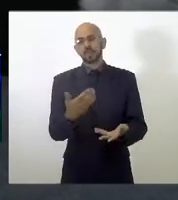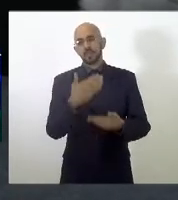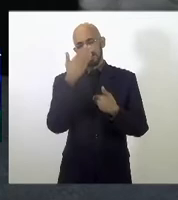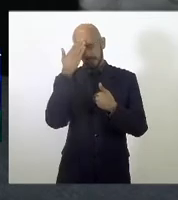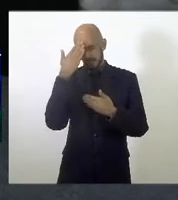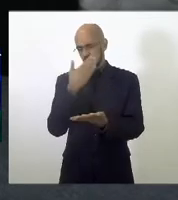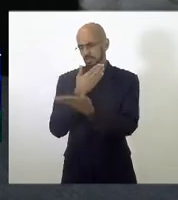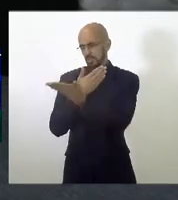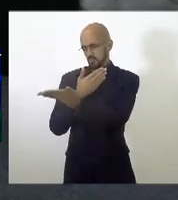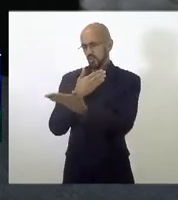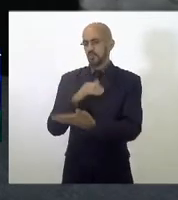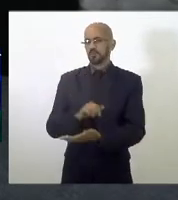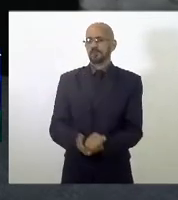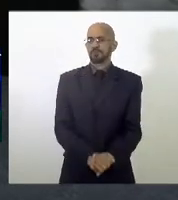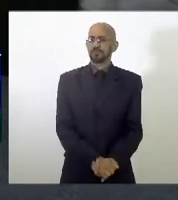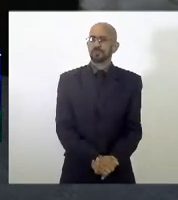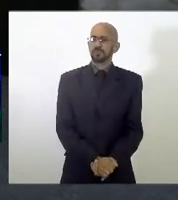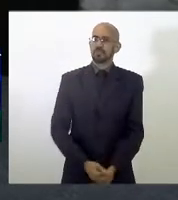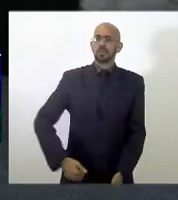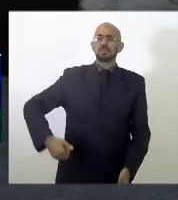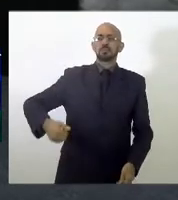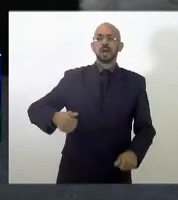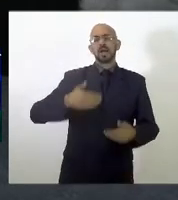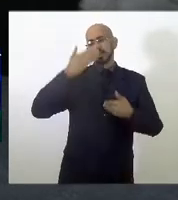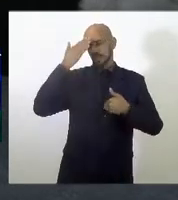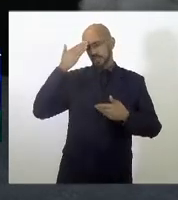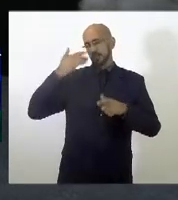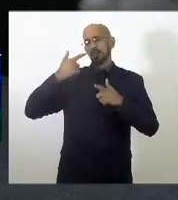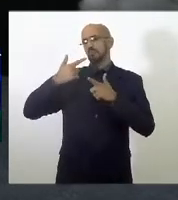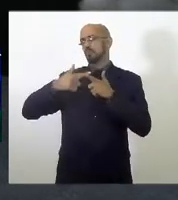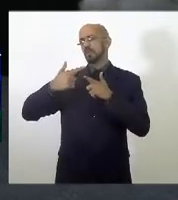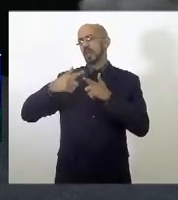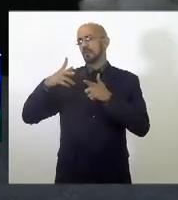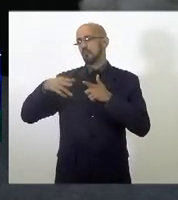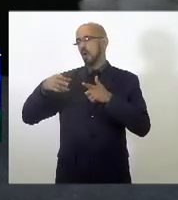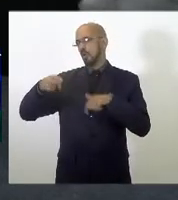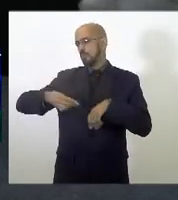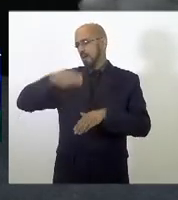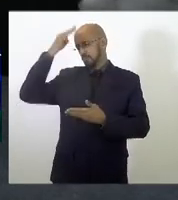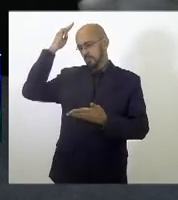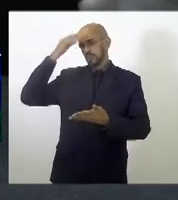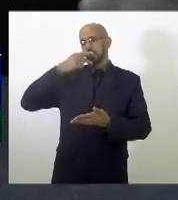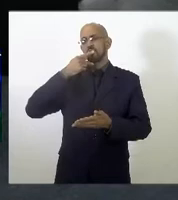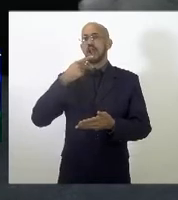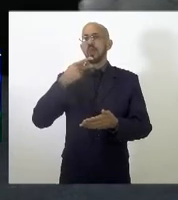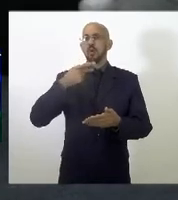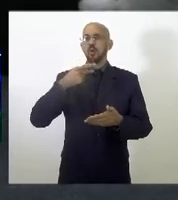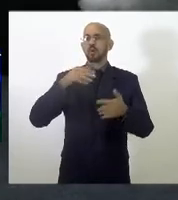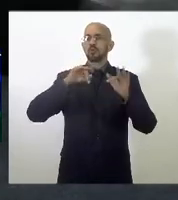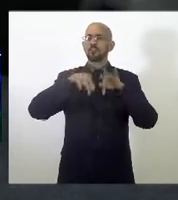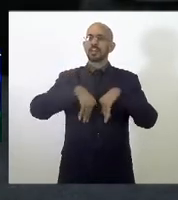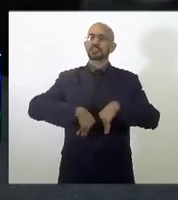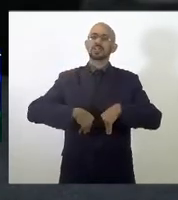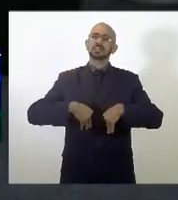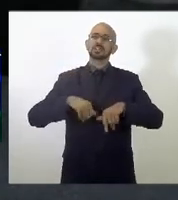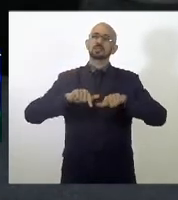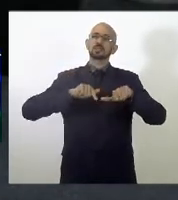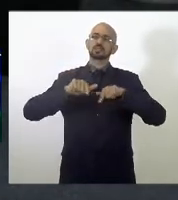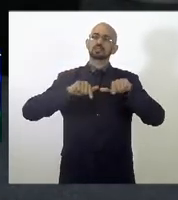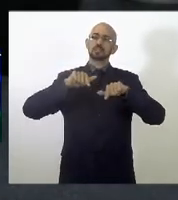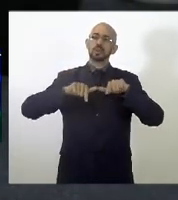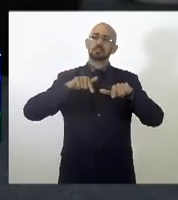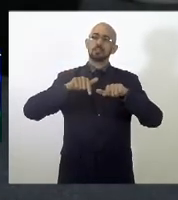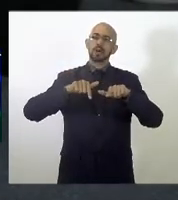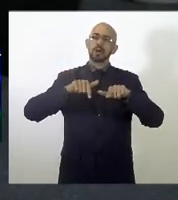Excelência. Agradecer porque, como o deputado Márcio Pacheco mencionou, no encerramento das nossas atividades ordinárias